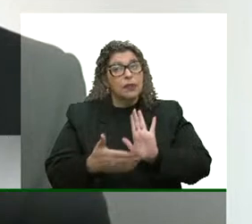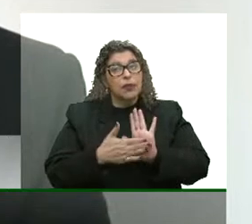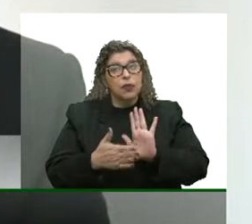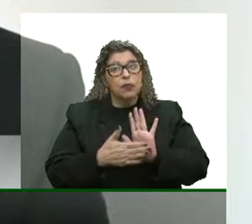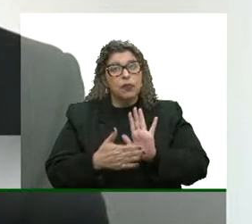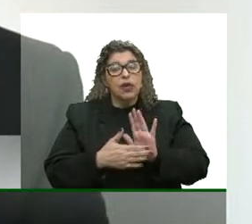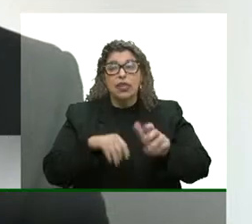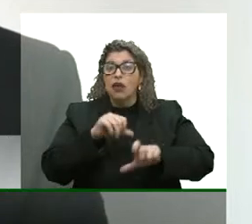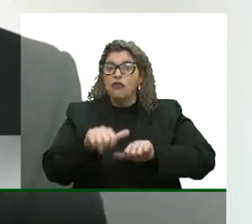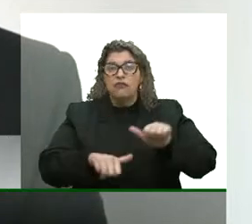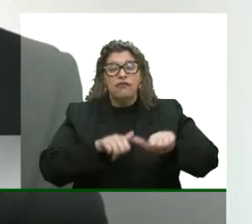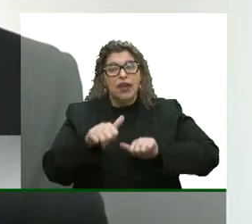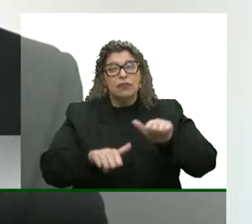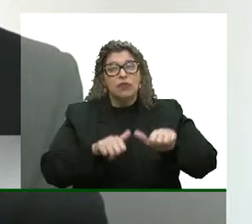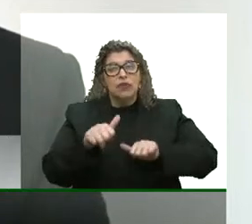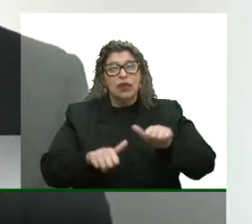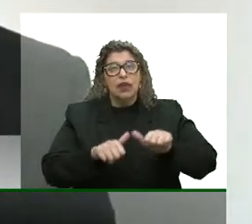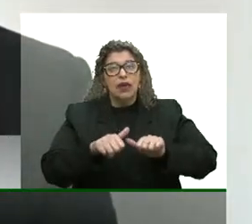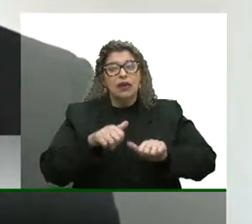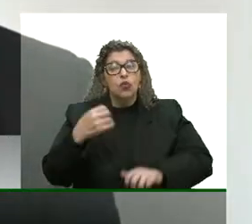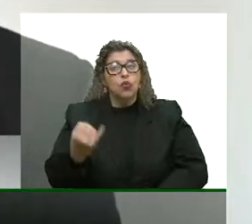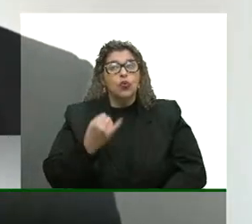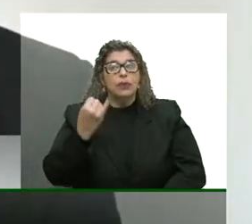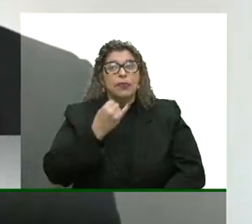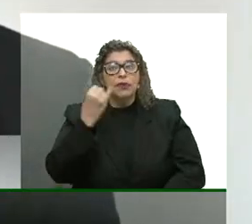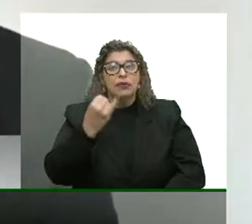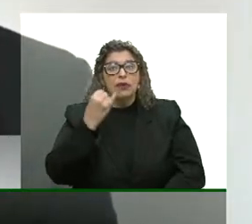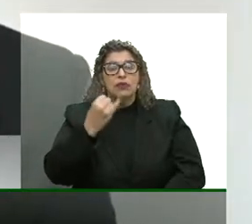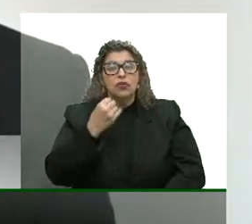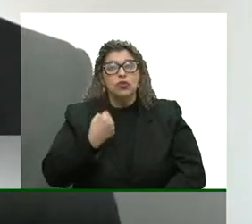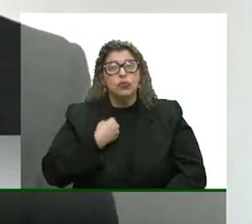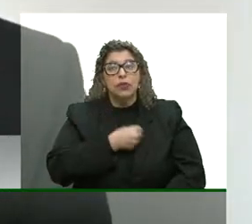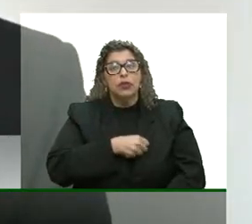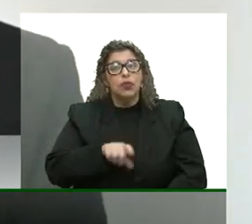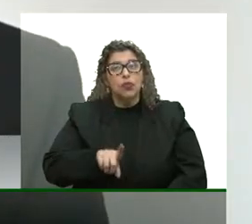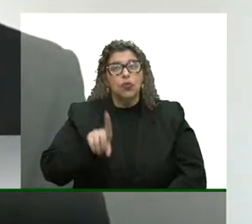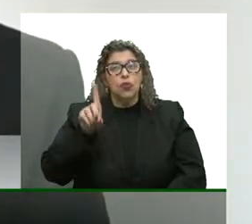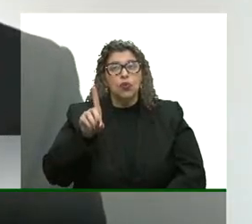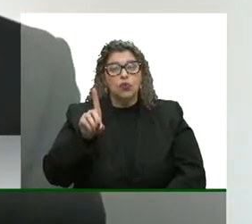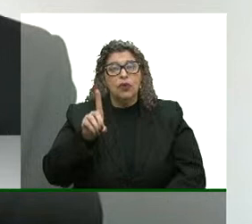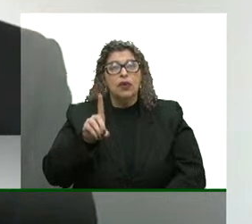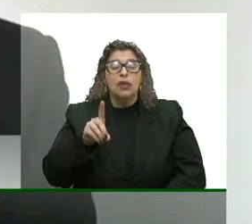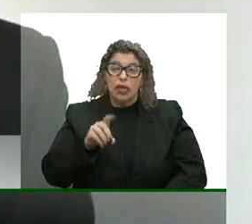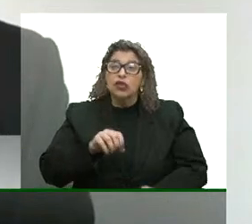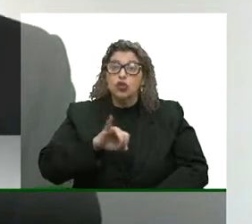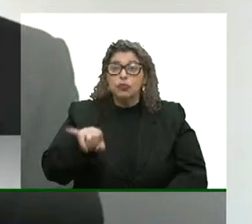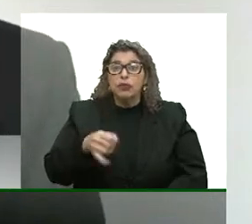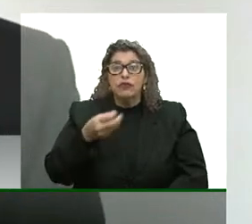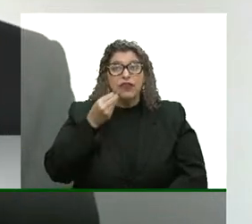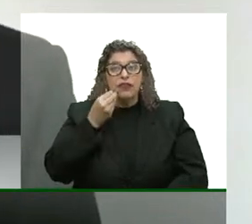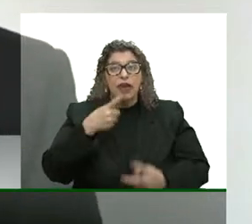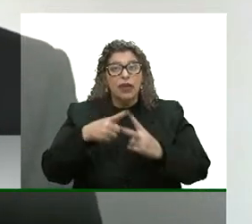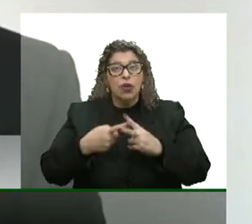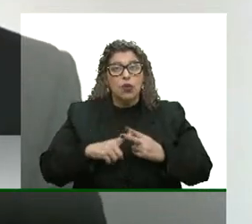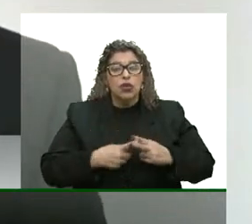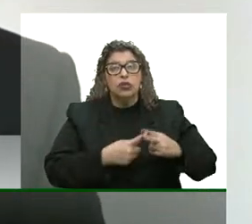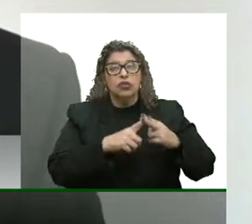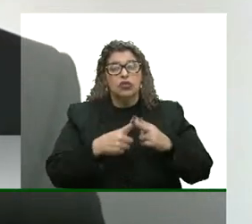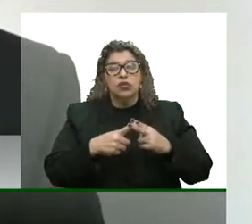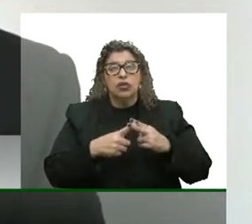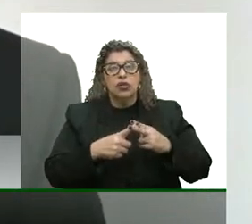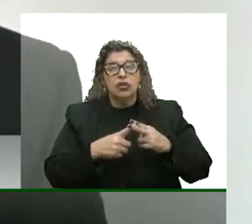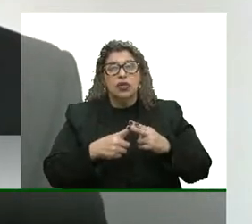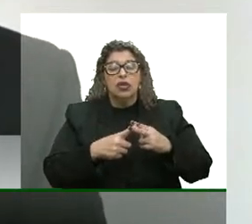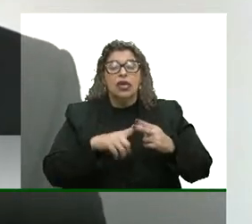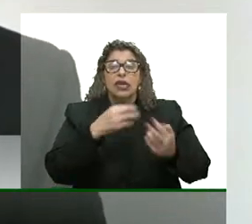não muda o principal da emenda 1, que aí nós poderemos aproveitar e corrigir a